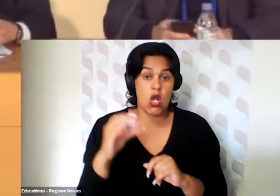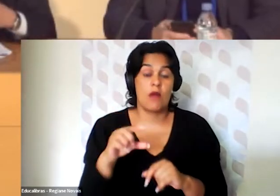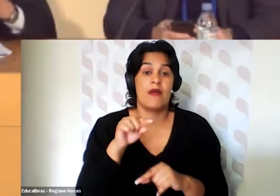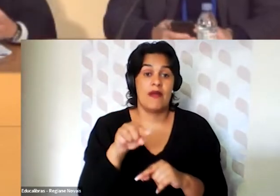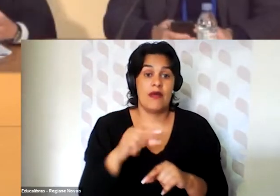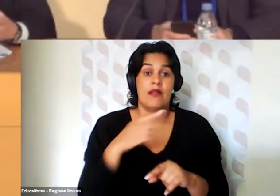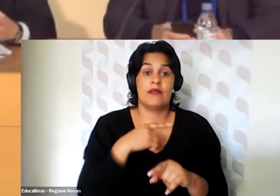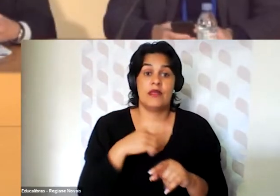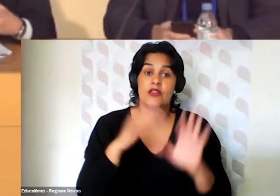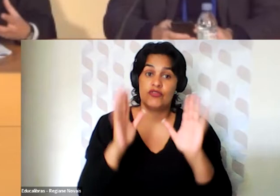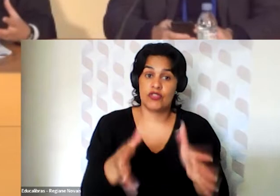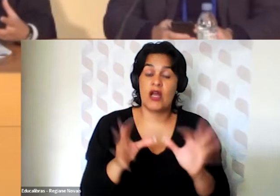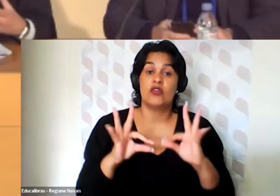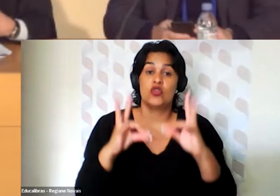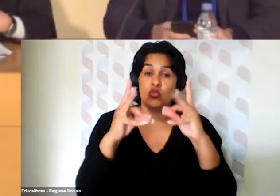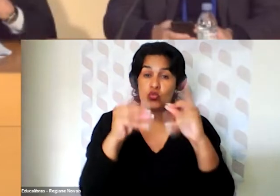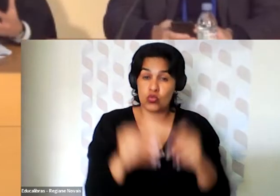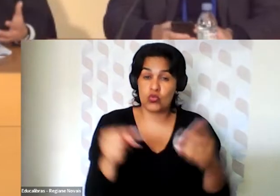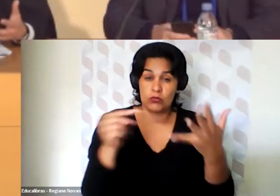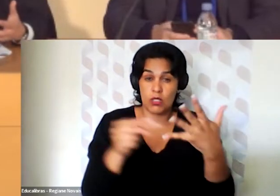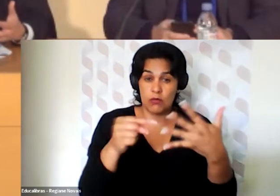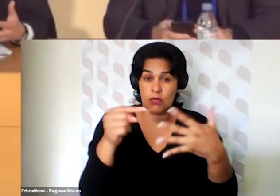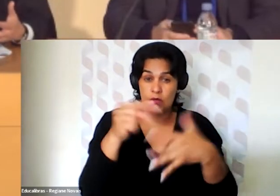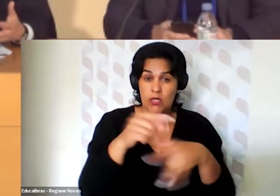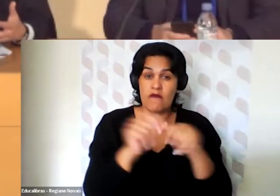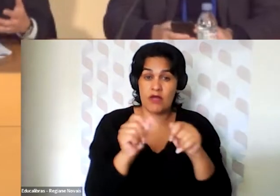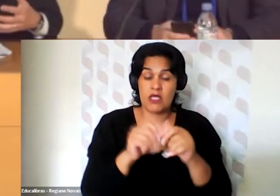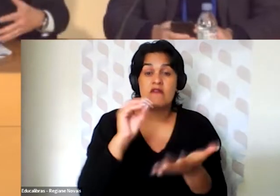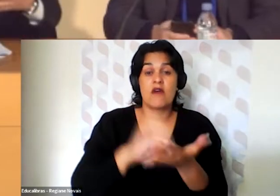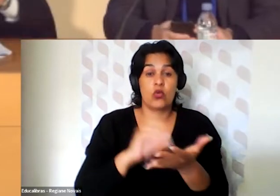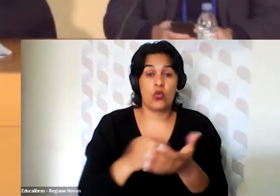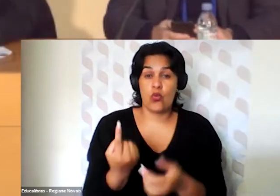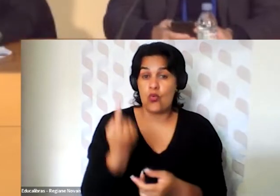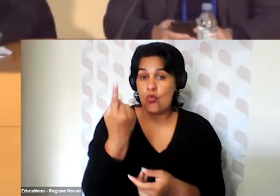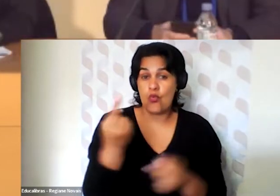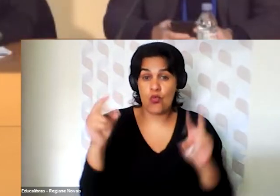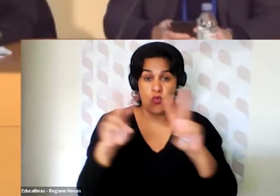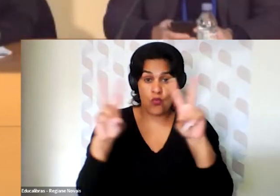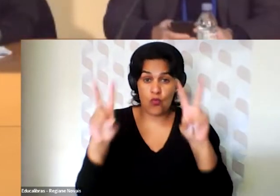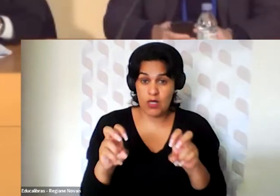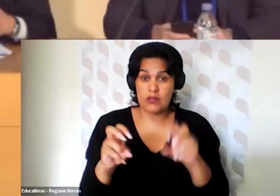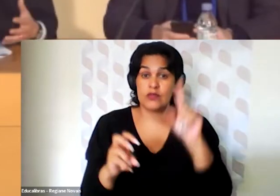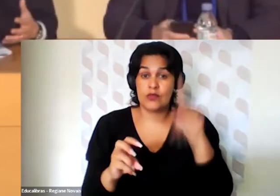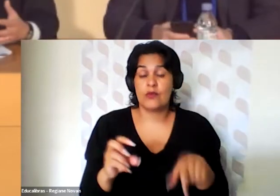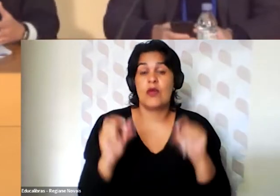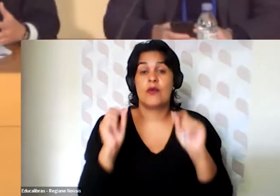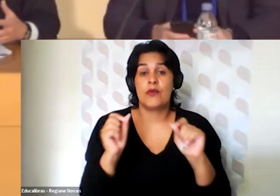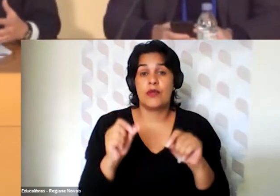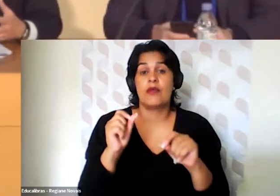longo do processo, no final do processo, mostrar que estava se empenhando para melhorar esse problema, mostrar que os números estavam melhorando. Portanto, o